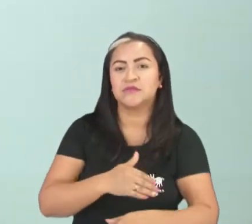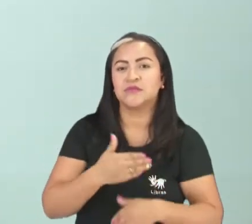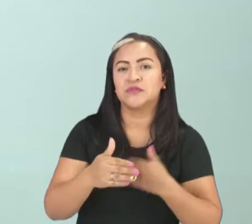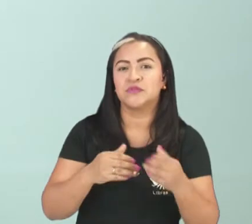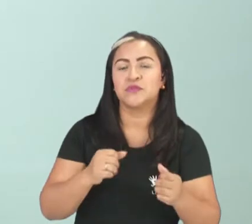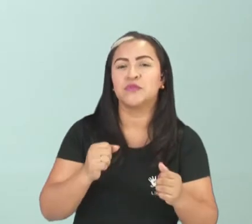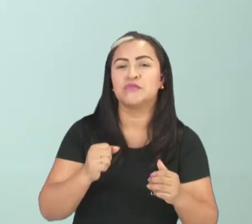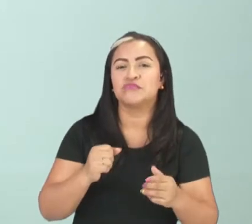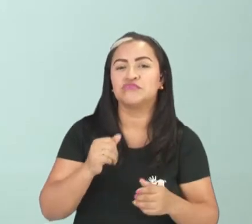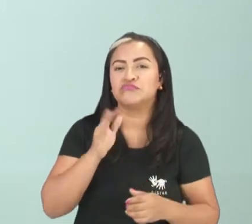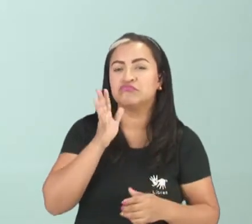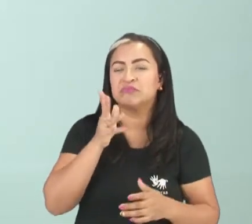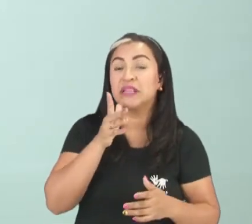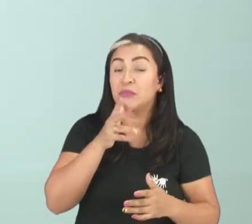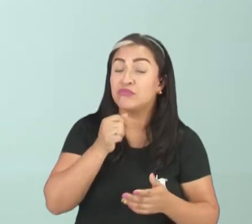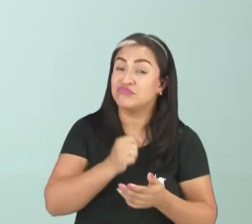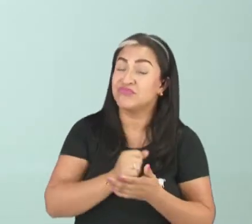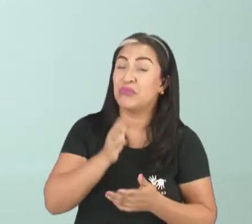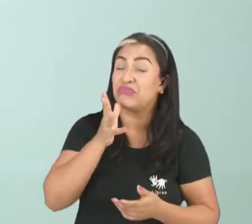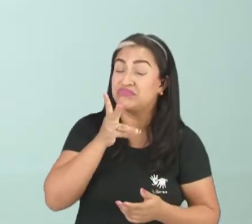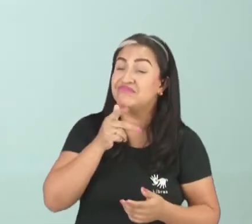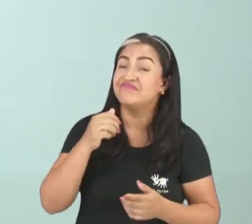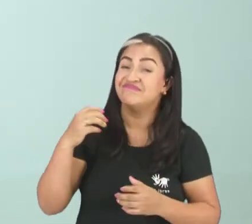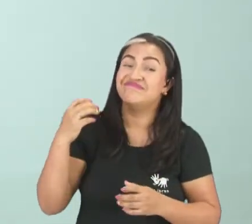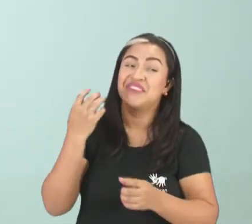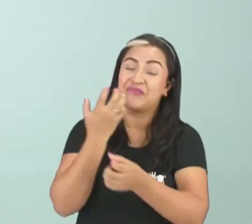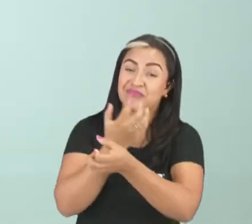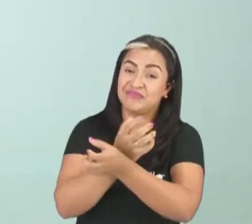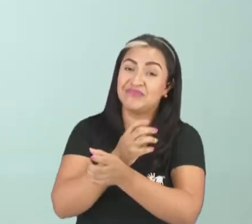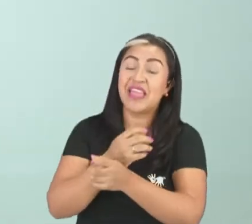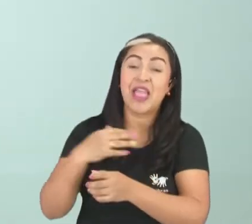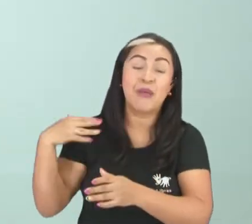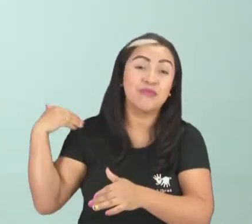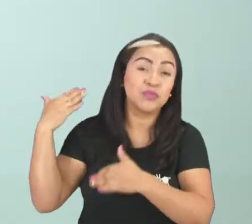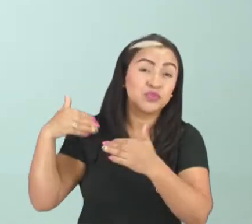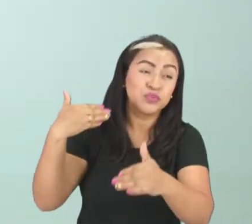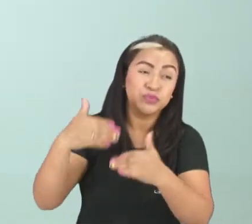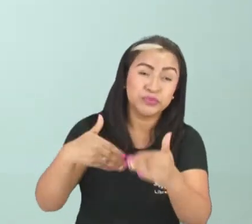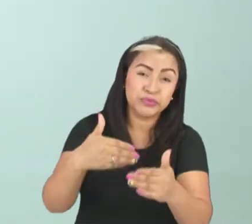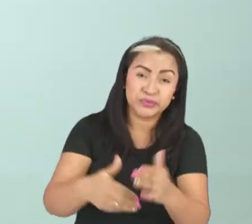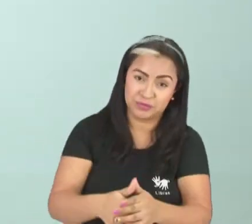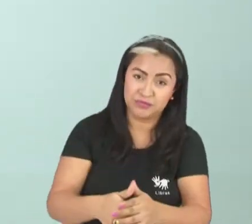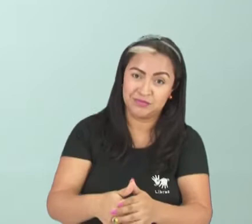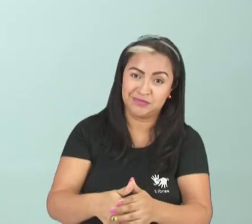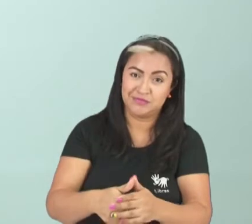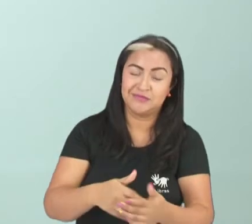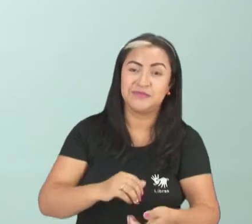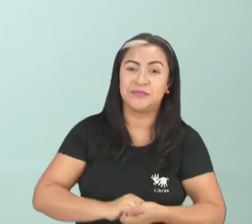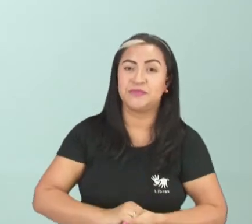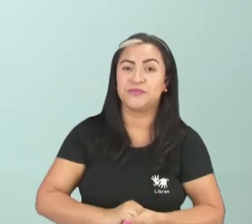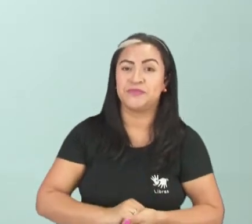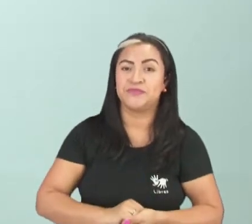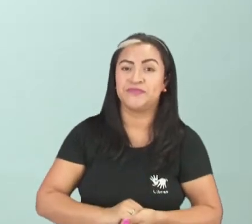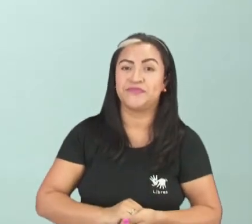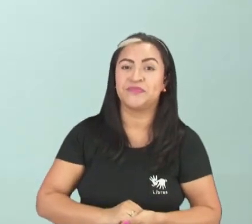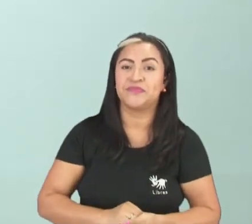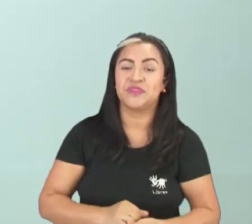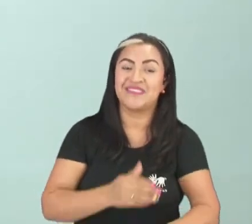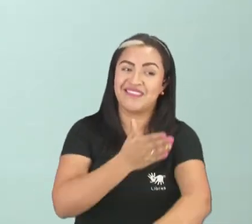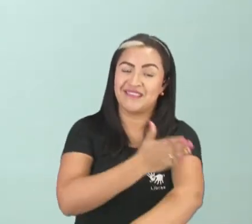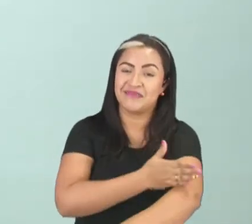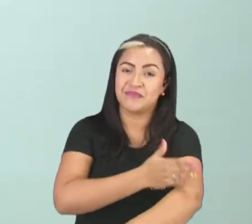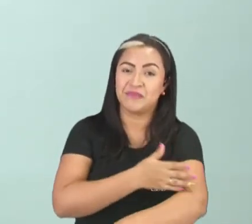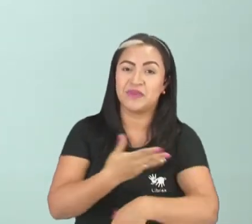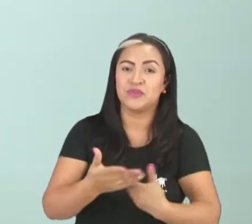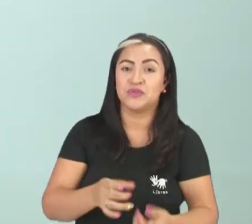10 séculos, então foram muito tempo, muitos anos, dentro desse período aí, onde